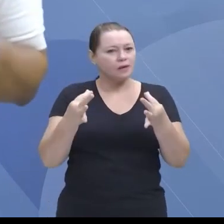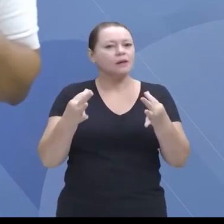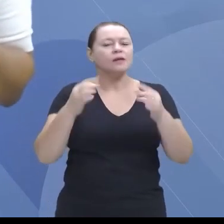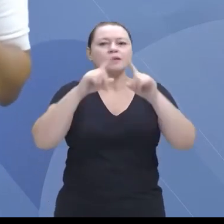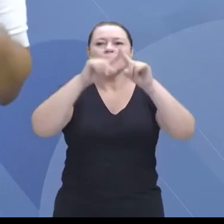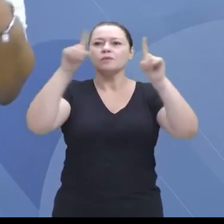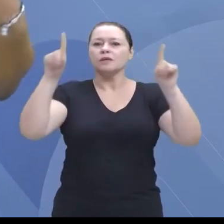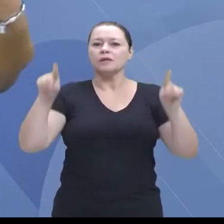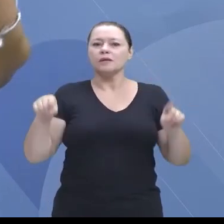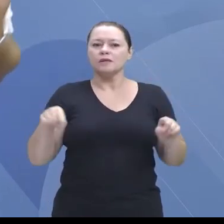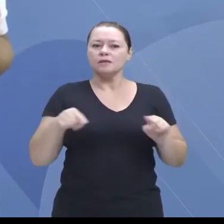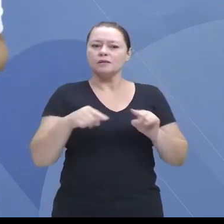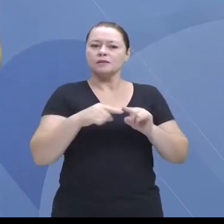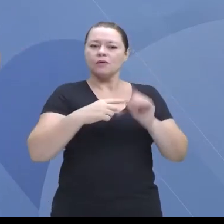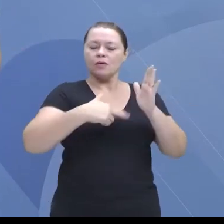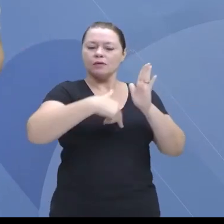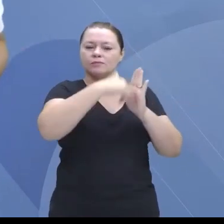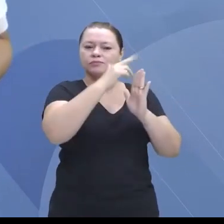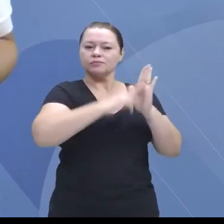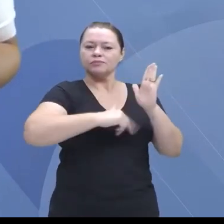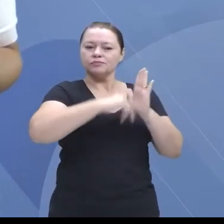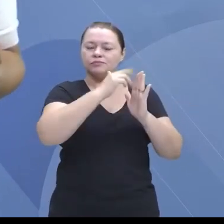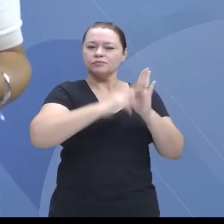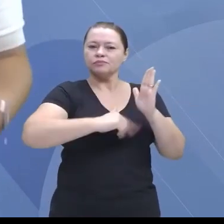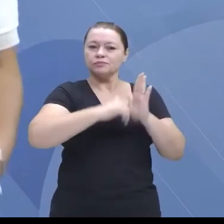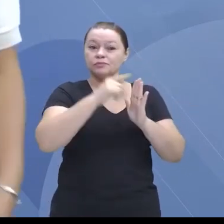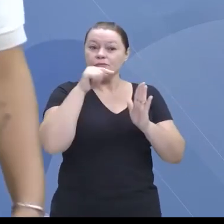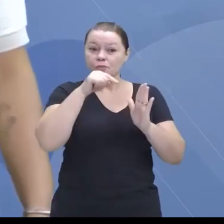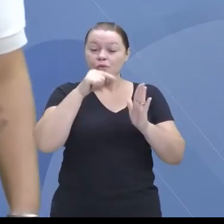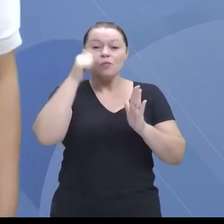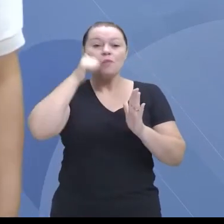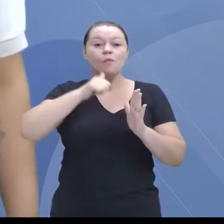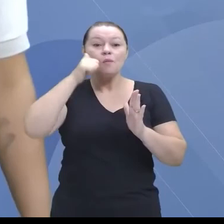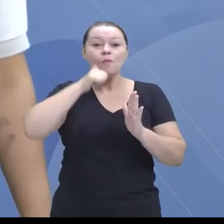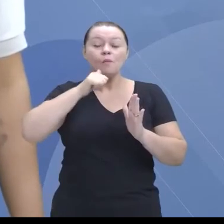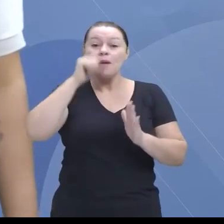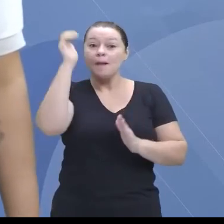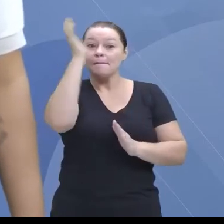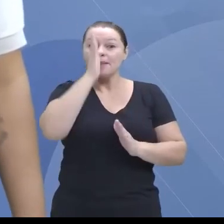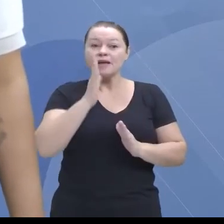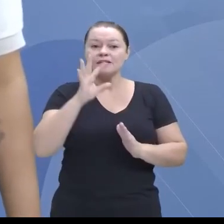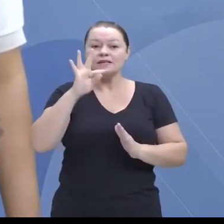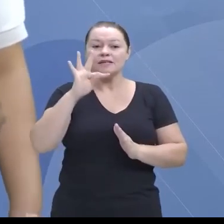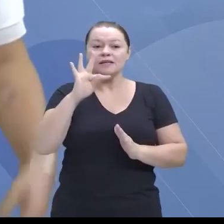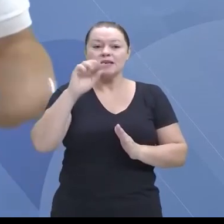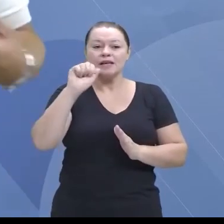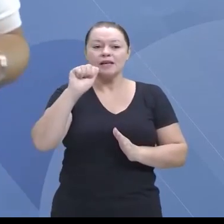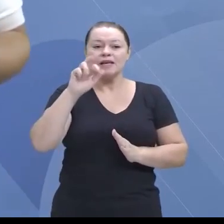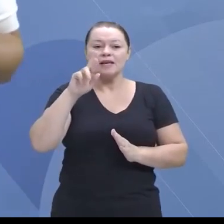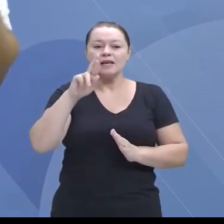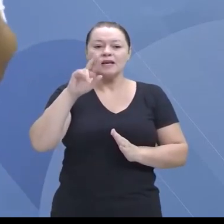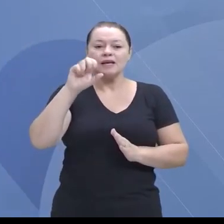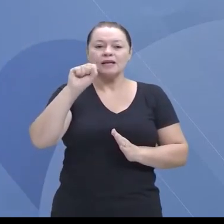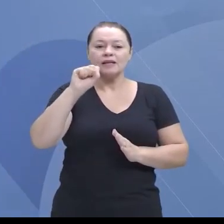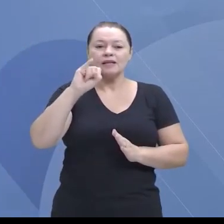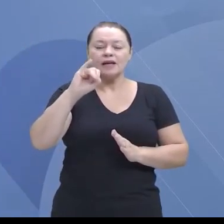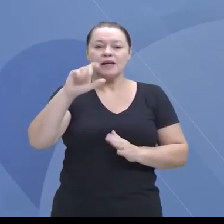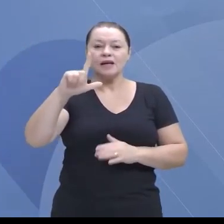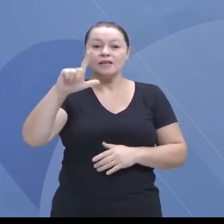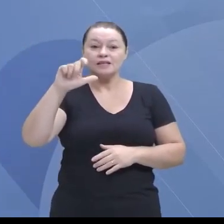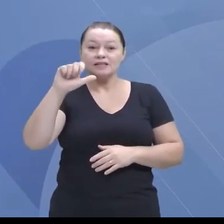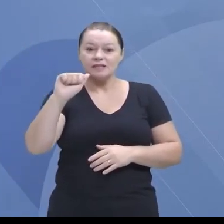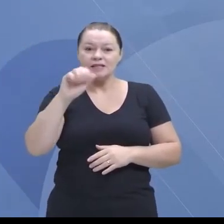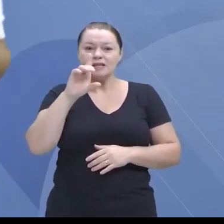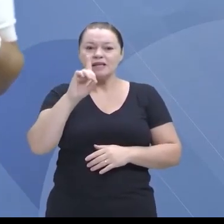quadro pintado pela artista brasileira Tarsila do Amaral, chamado de Estrada